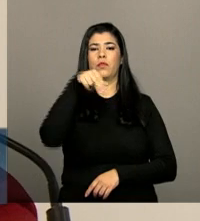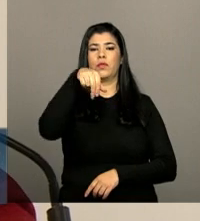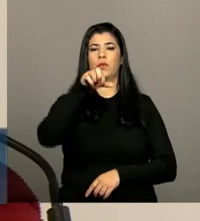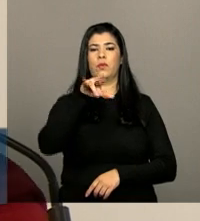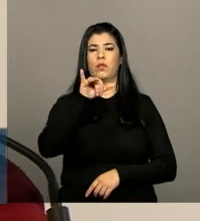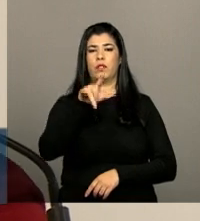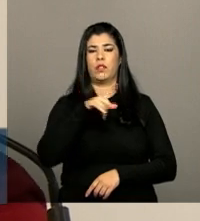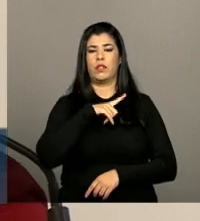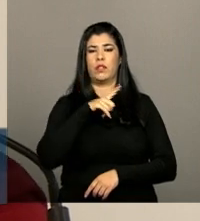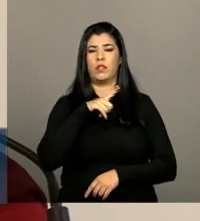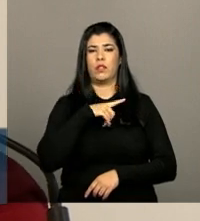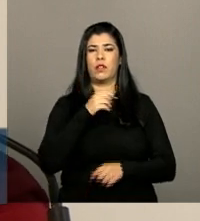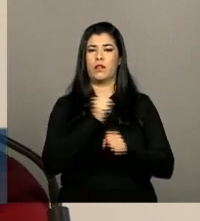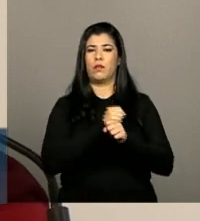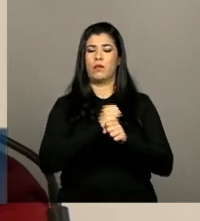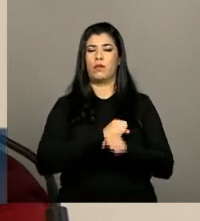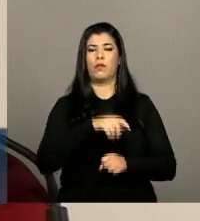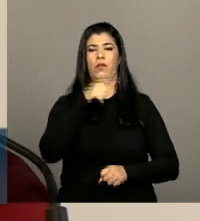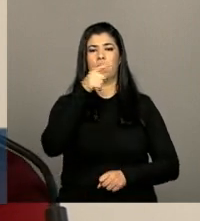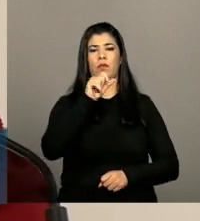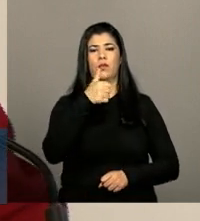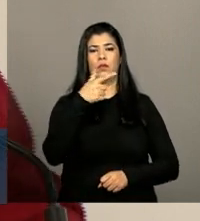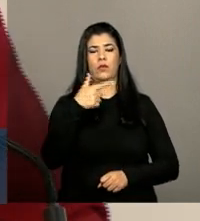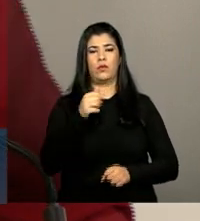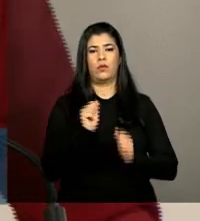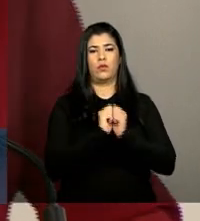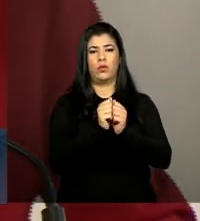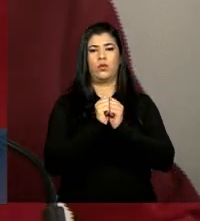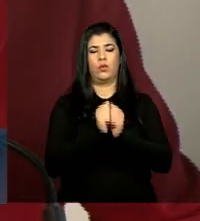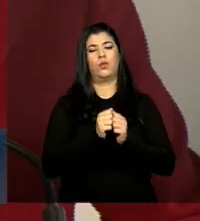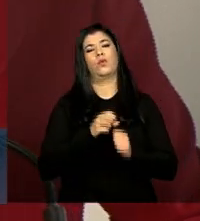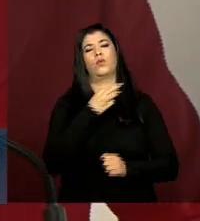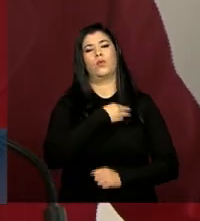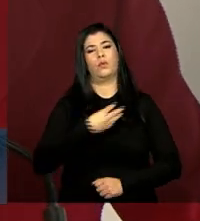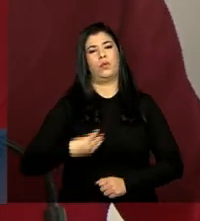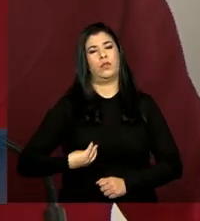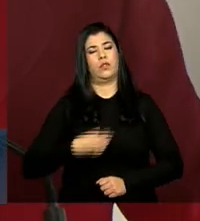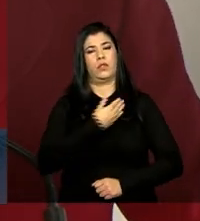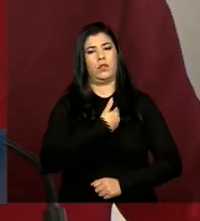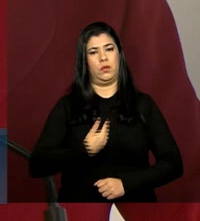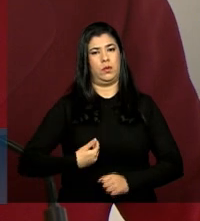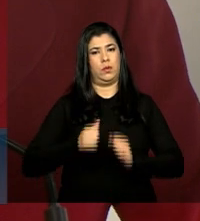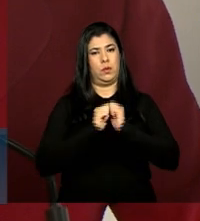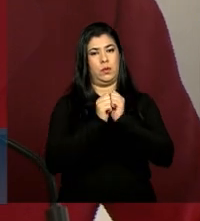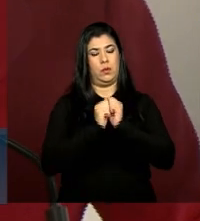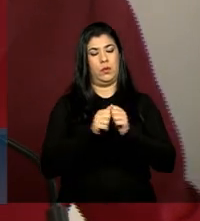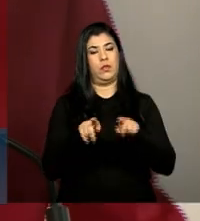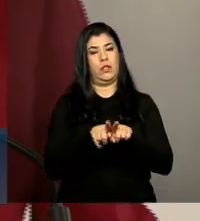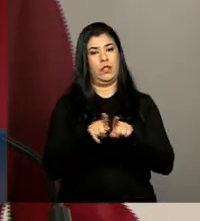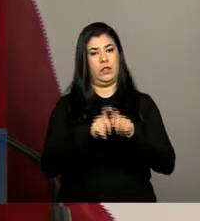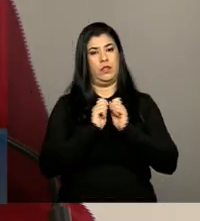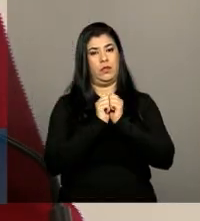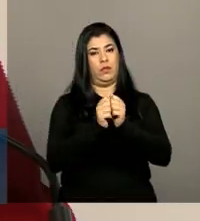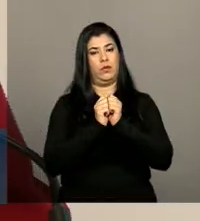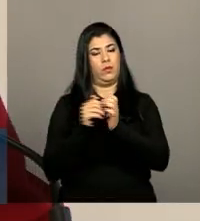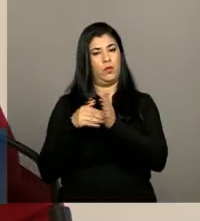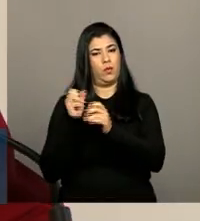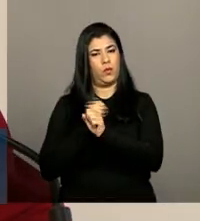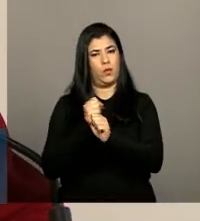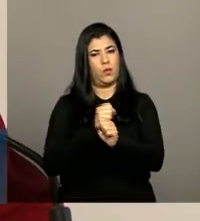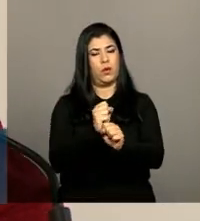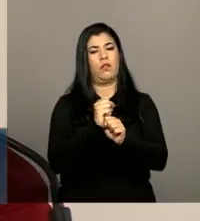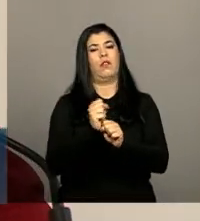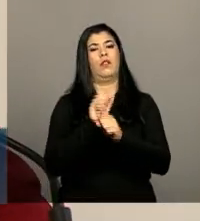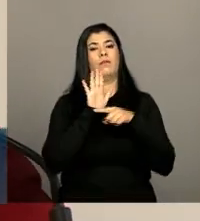se agregou em 2012 como Ministro do meu governo e nos últimos anos nos ajudou a entender melhor